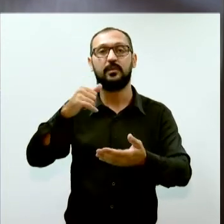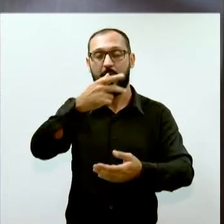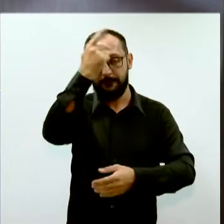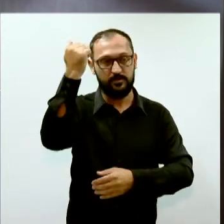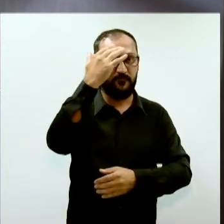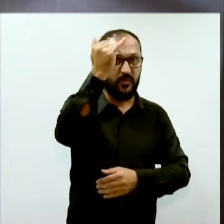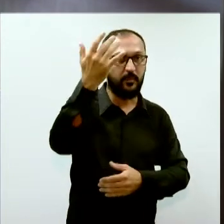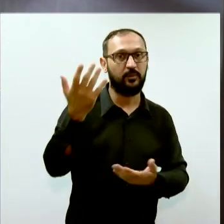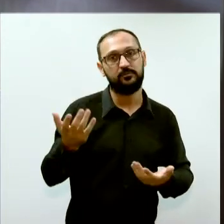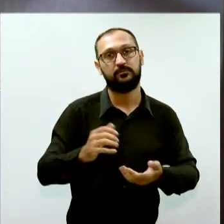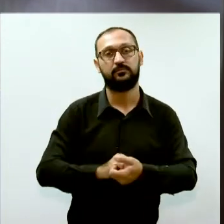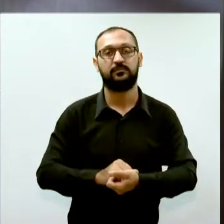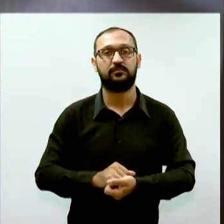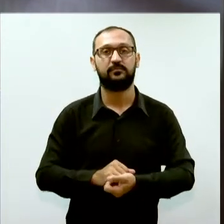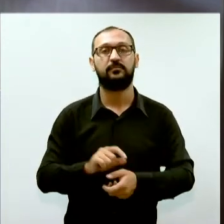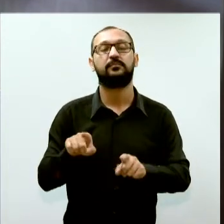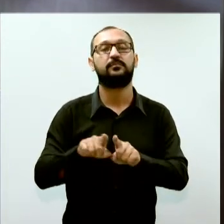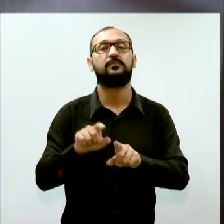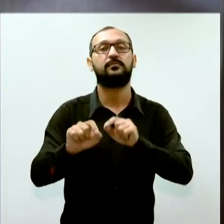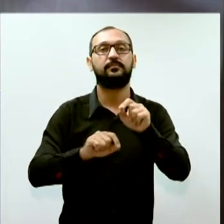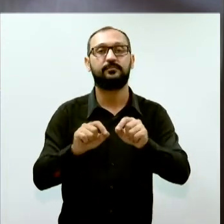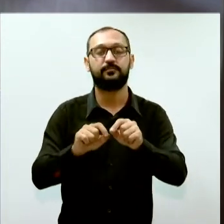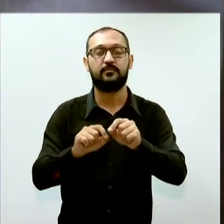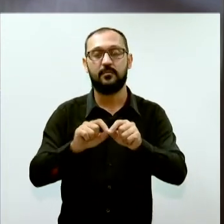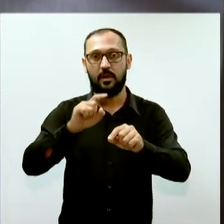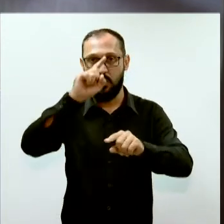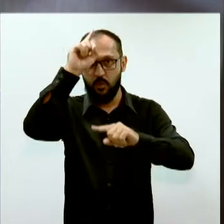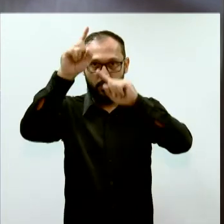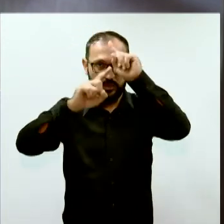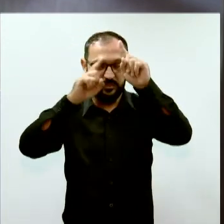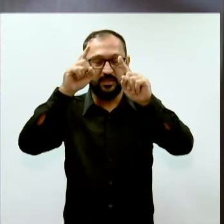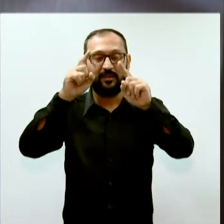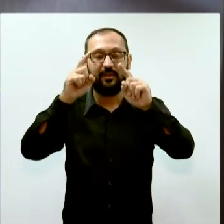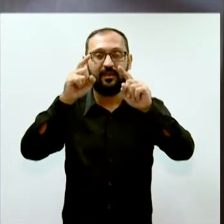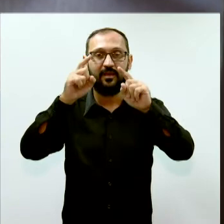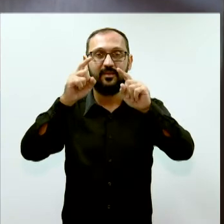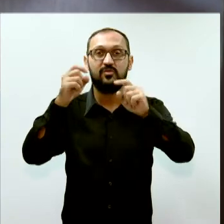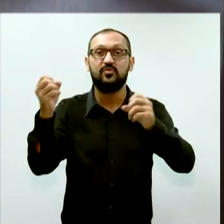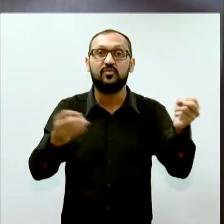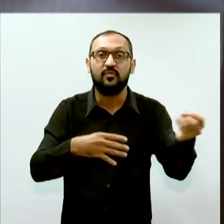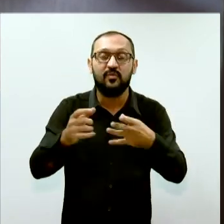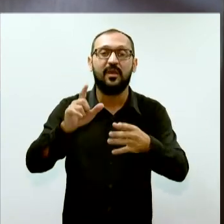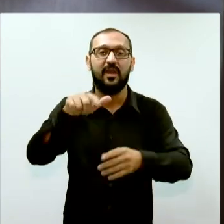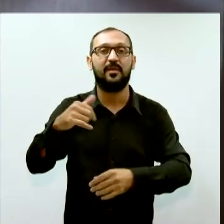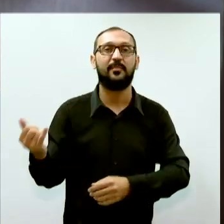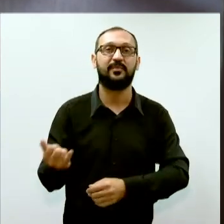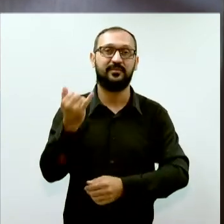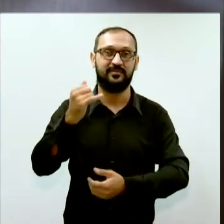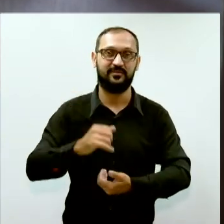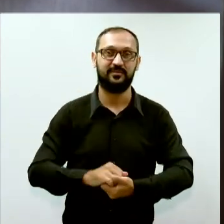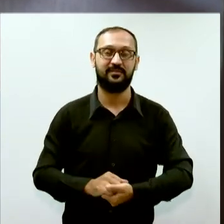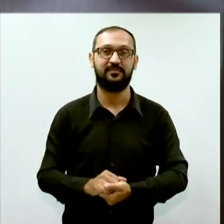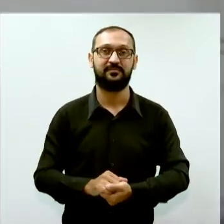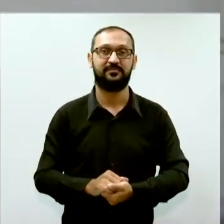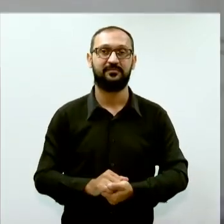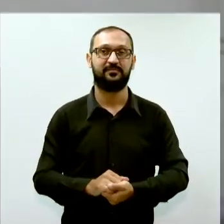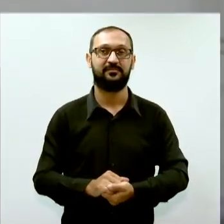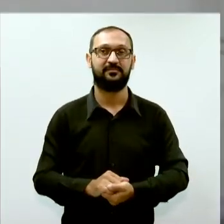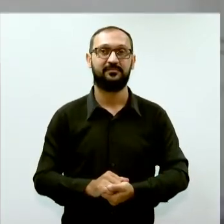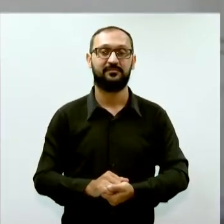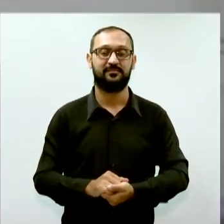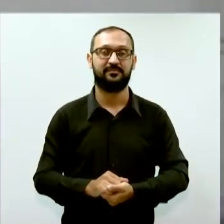dos grandes autores. Além disso, o critério originalidade é um dos pontos mais importantes, né?